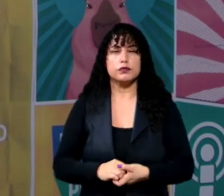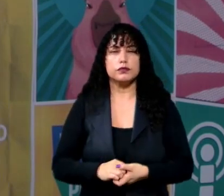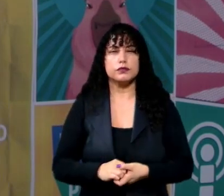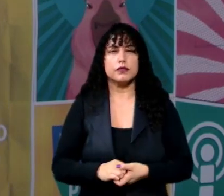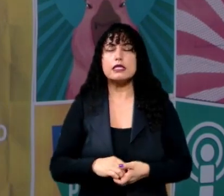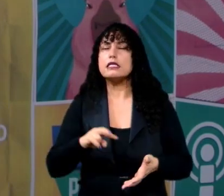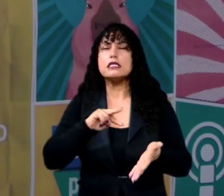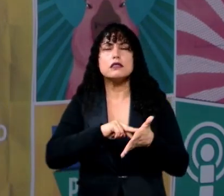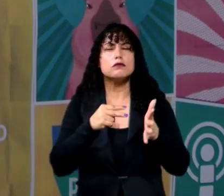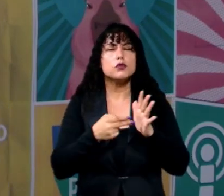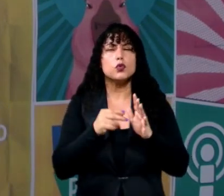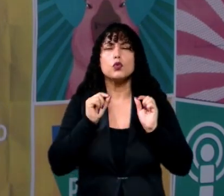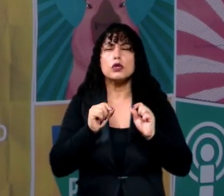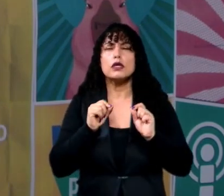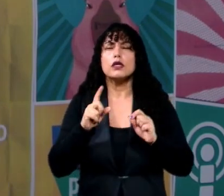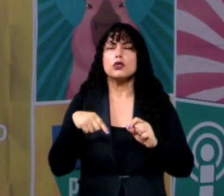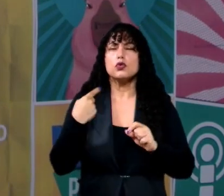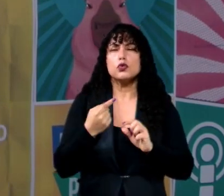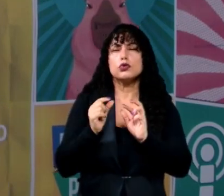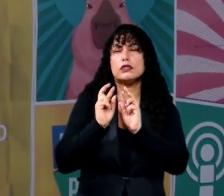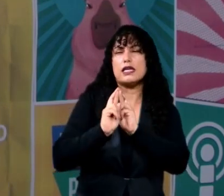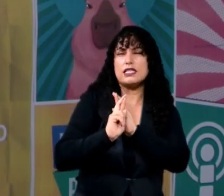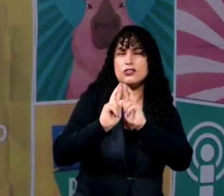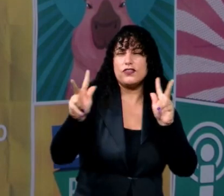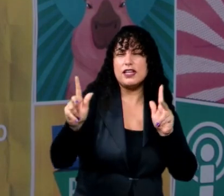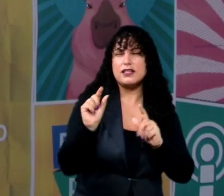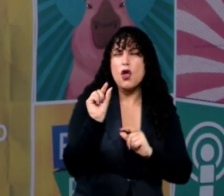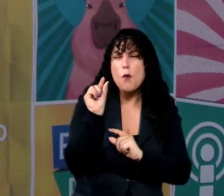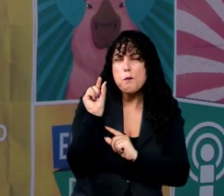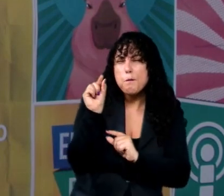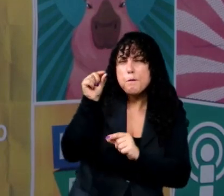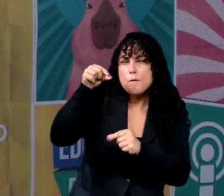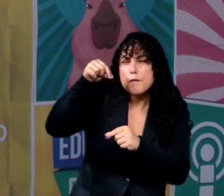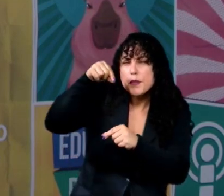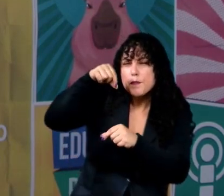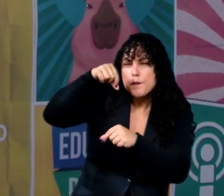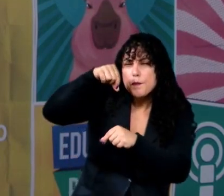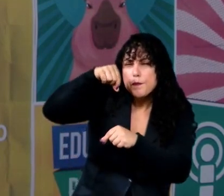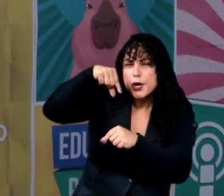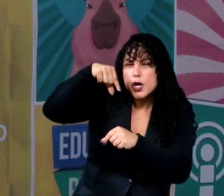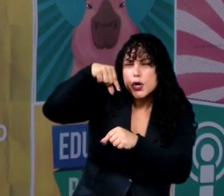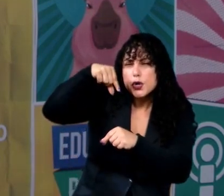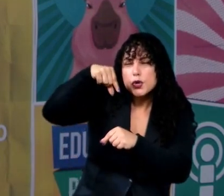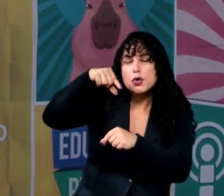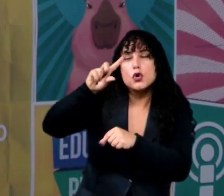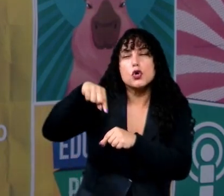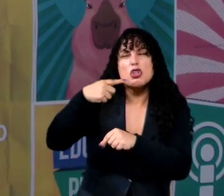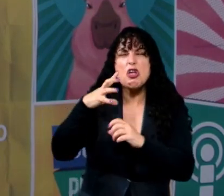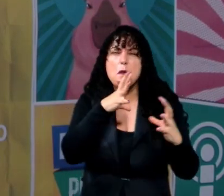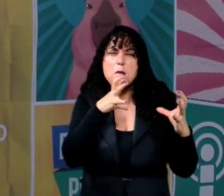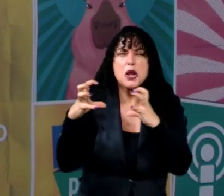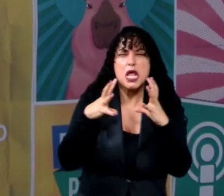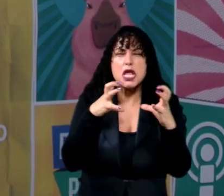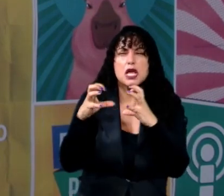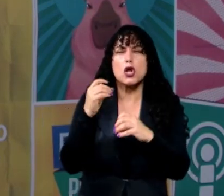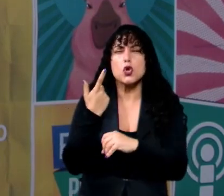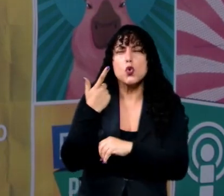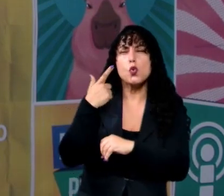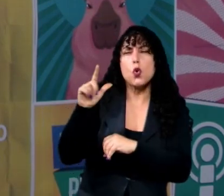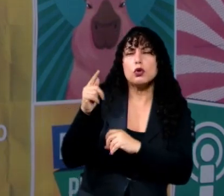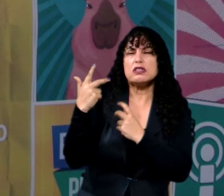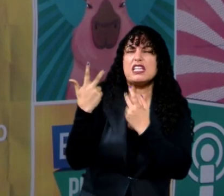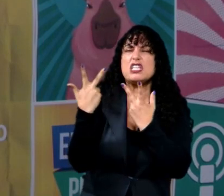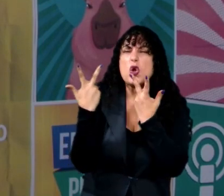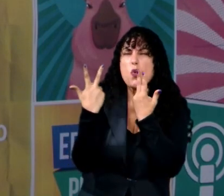Quer dizer, o que nos diferencia é uma pitadinha. E a gente briga para que o outro seja igual